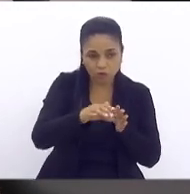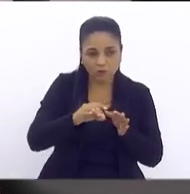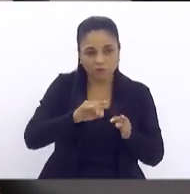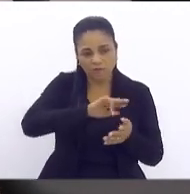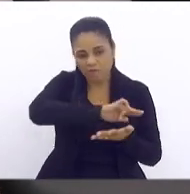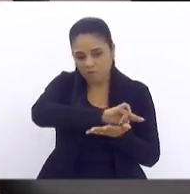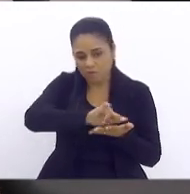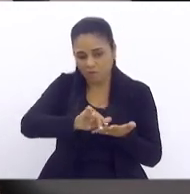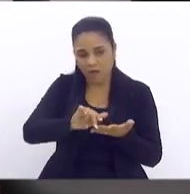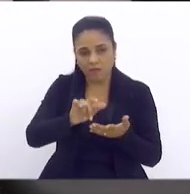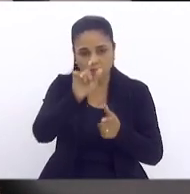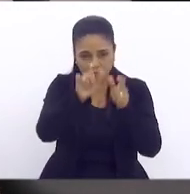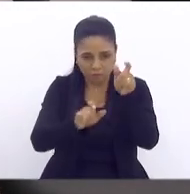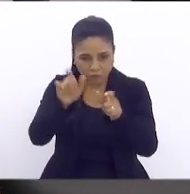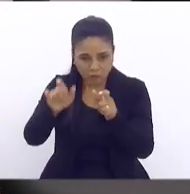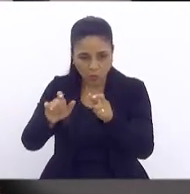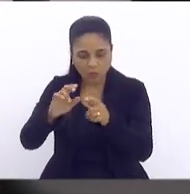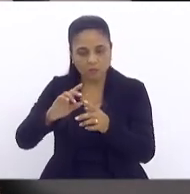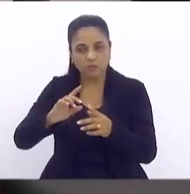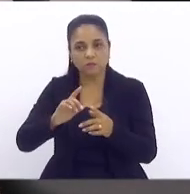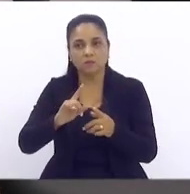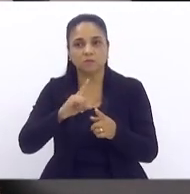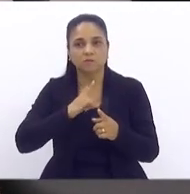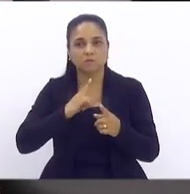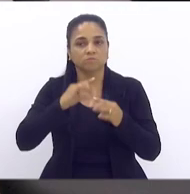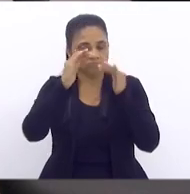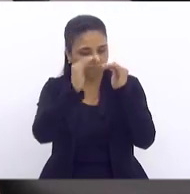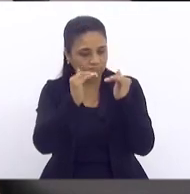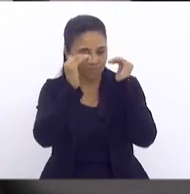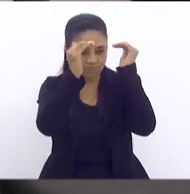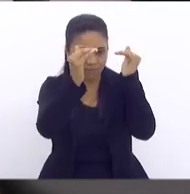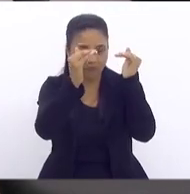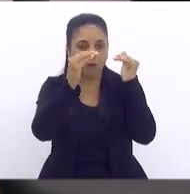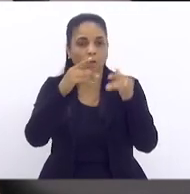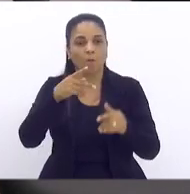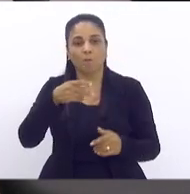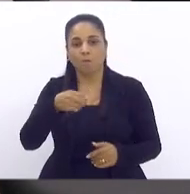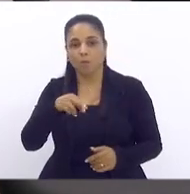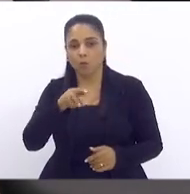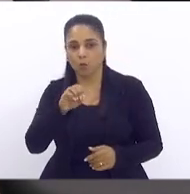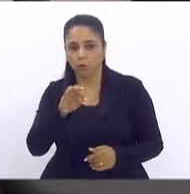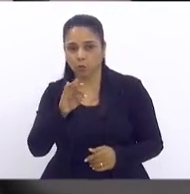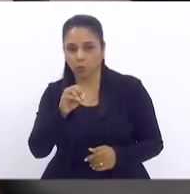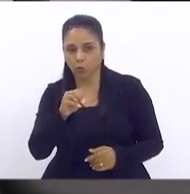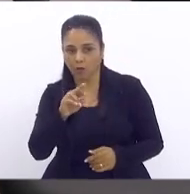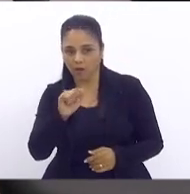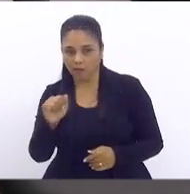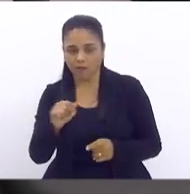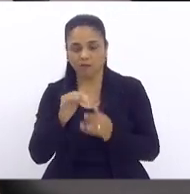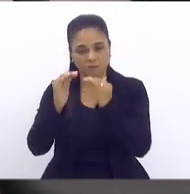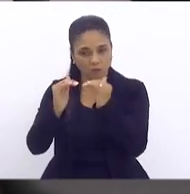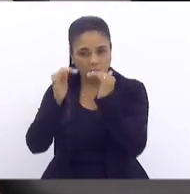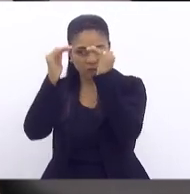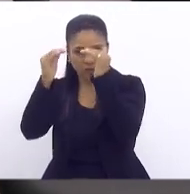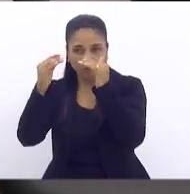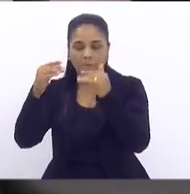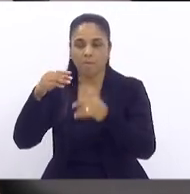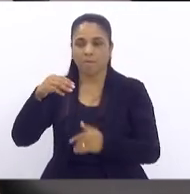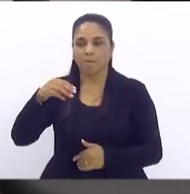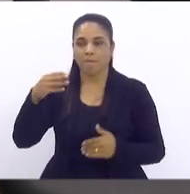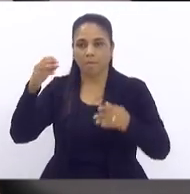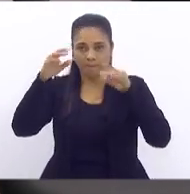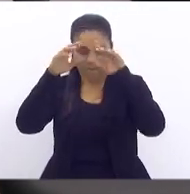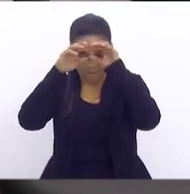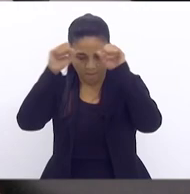autoridades coexistem. A autoridade portuária, a autoridade marítima, a autoridade sanitária, a autoridade fiscal,